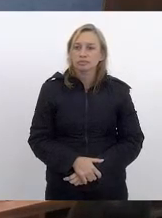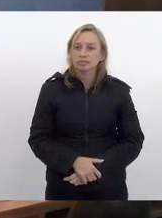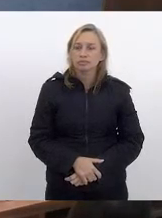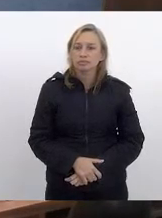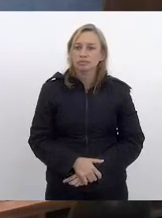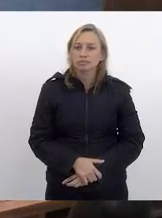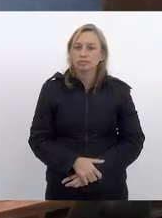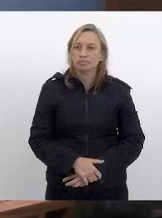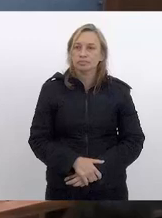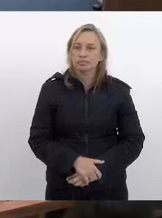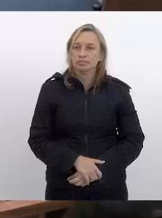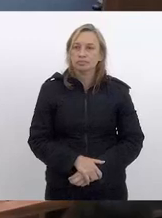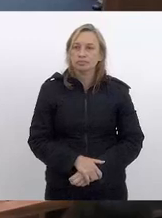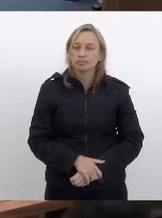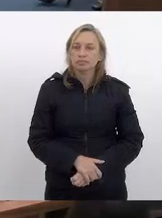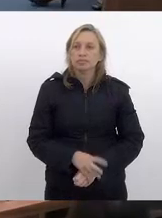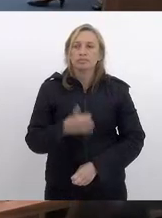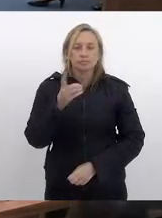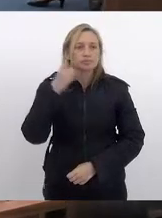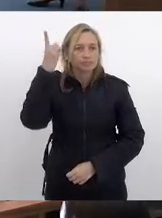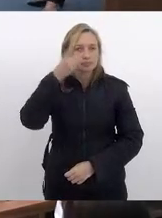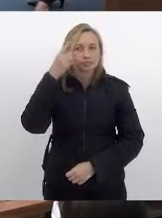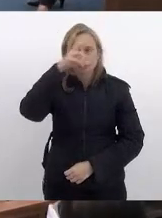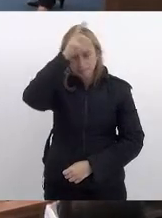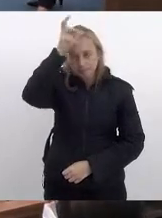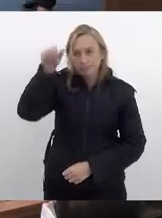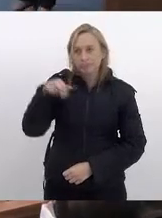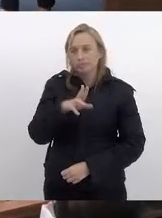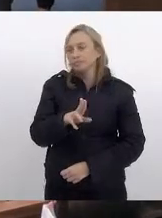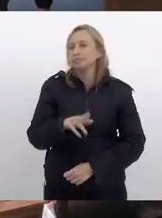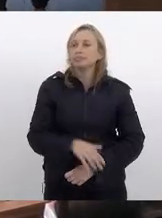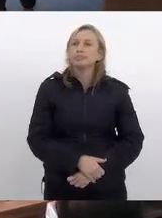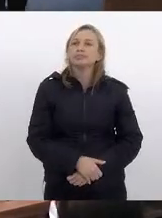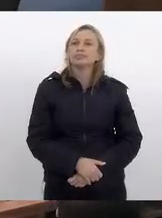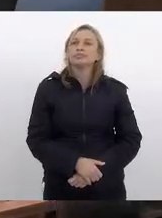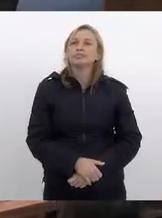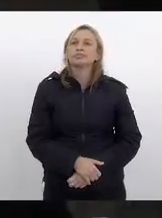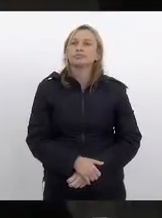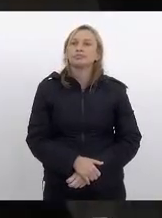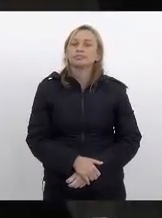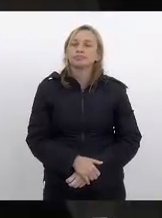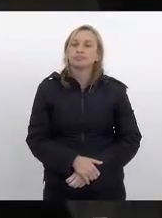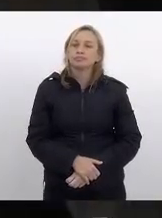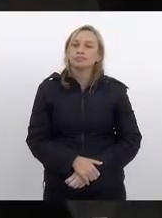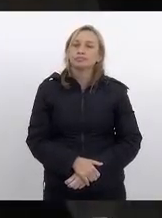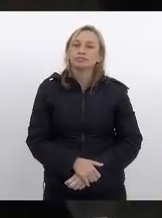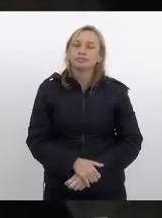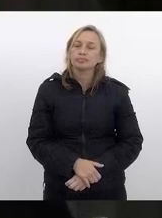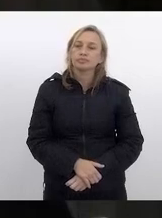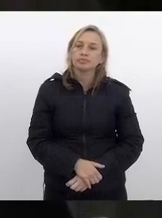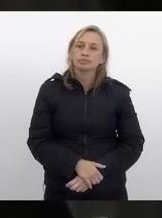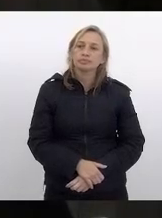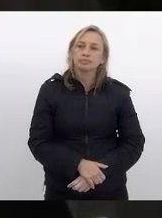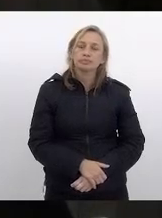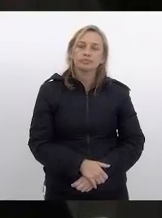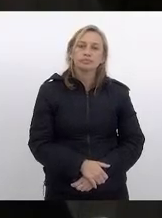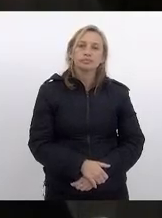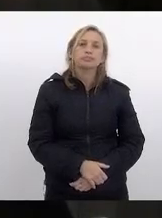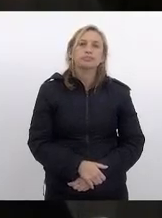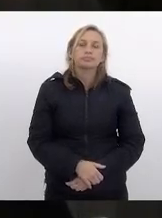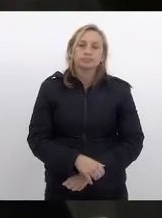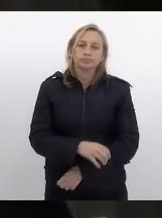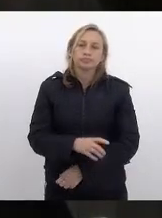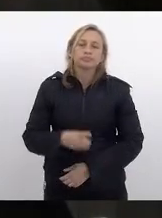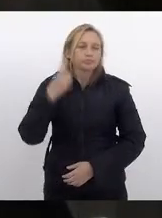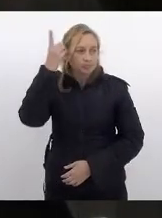E aí a deputada tia Ju senhoras deputadas e senhores deputados Deputado a